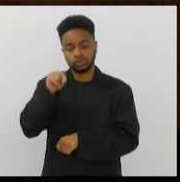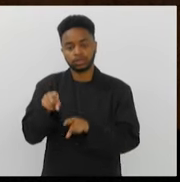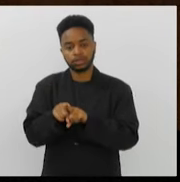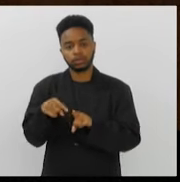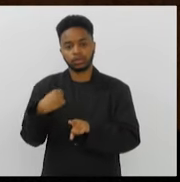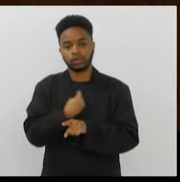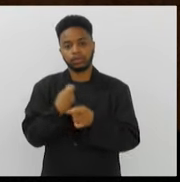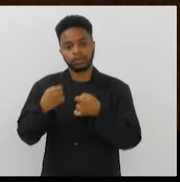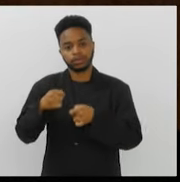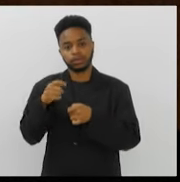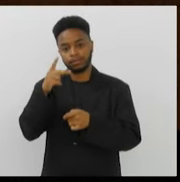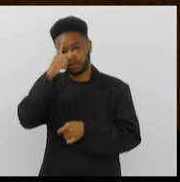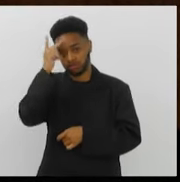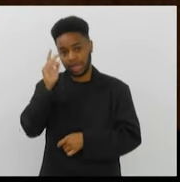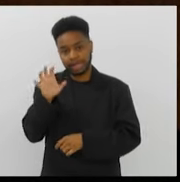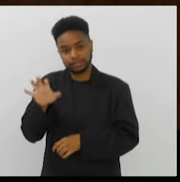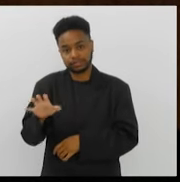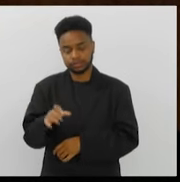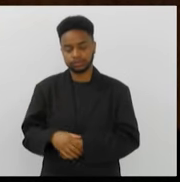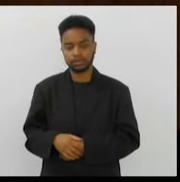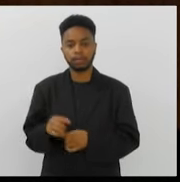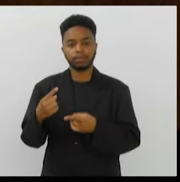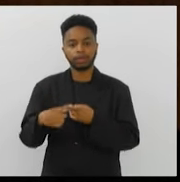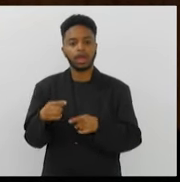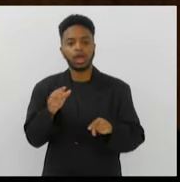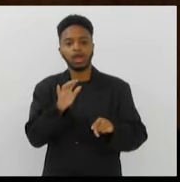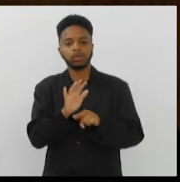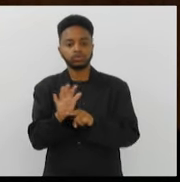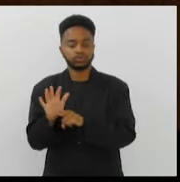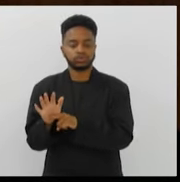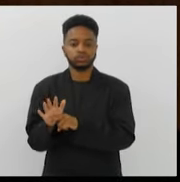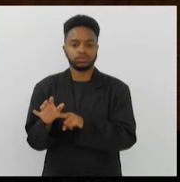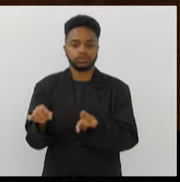assim, idealistas, e que contribuam